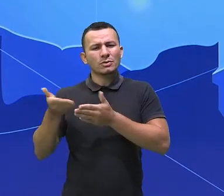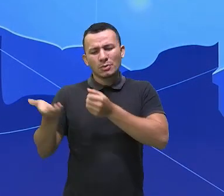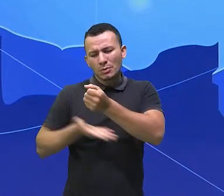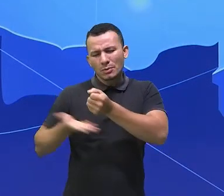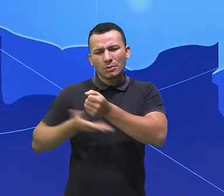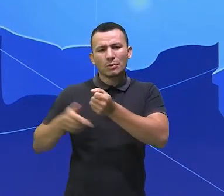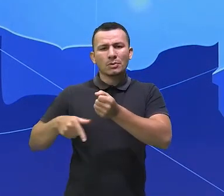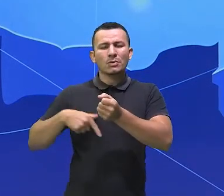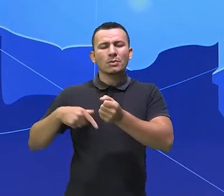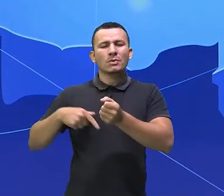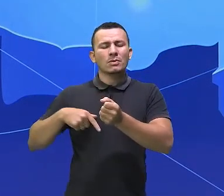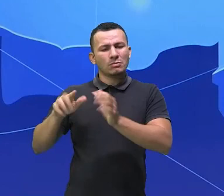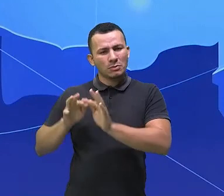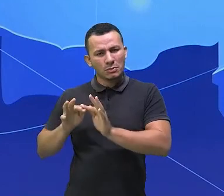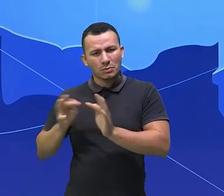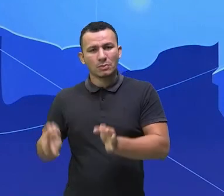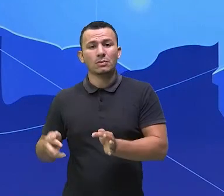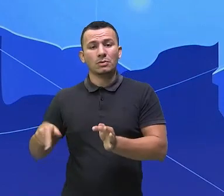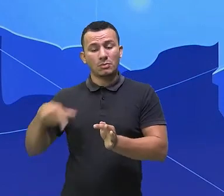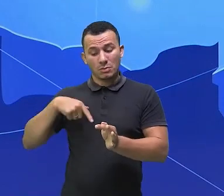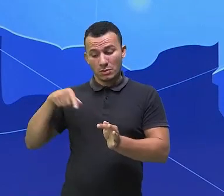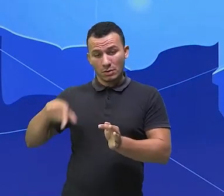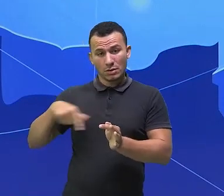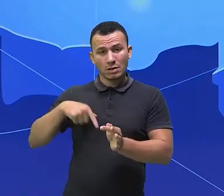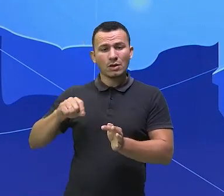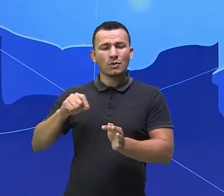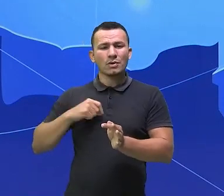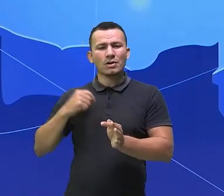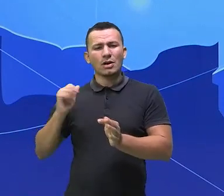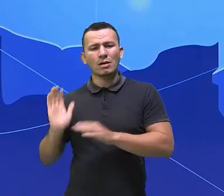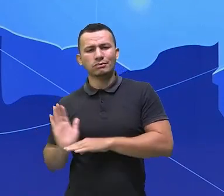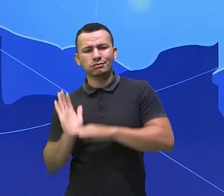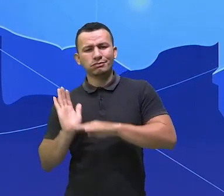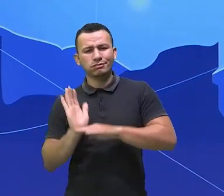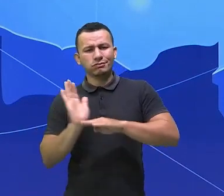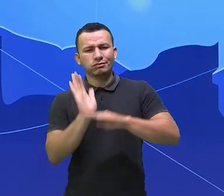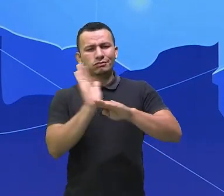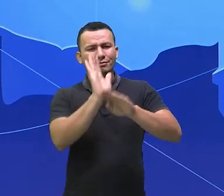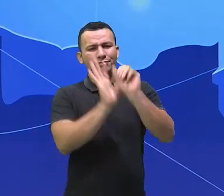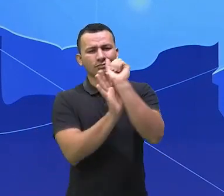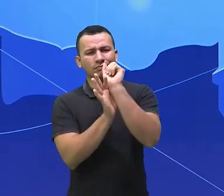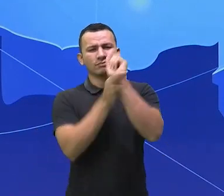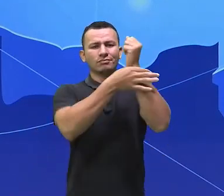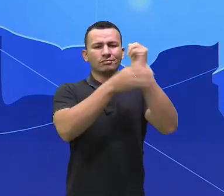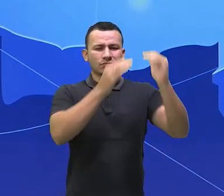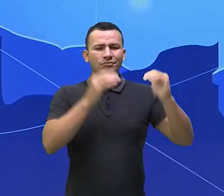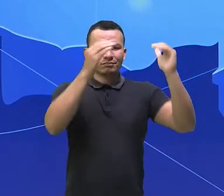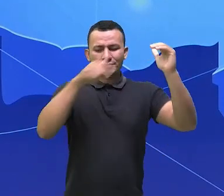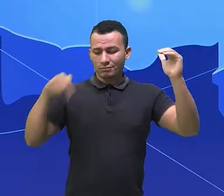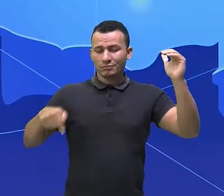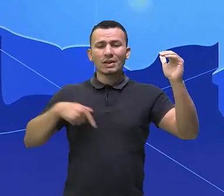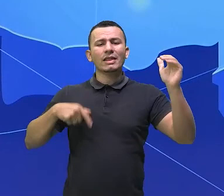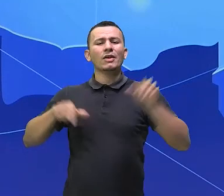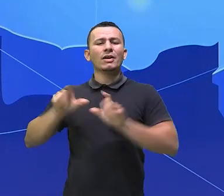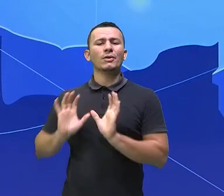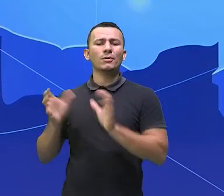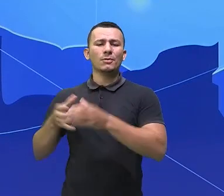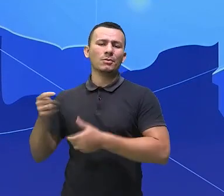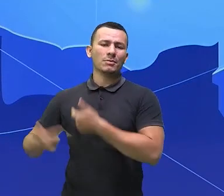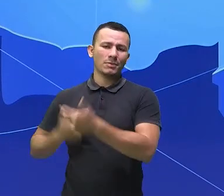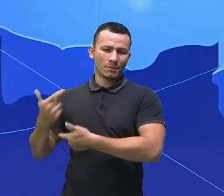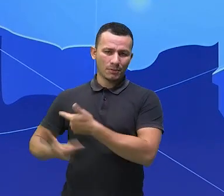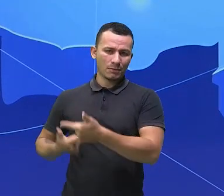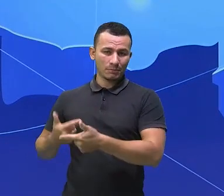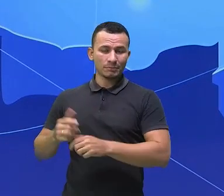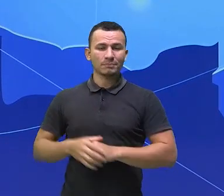a infraestrutura. Esta base sustenta toda a pirâmide, que são os trabalhadores. Muito